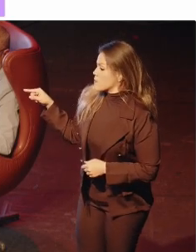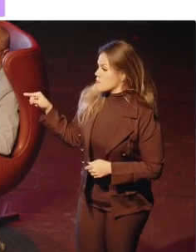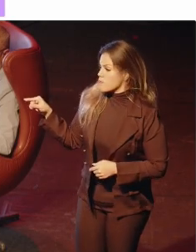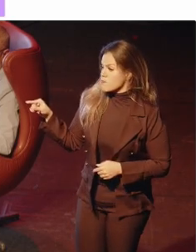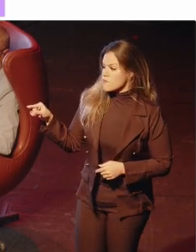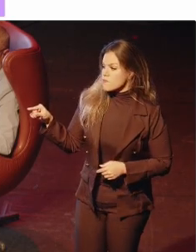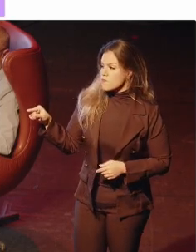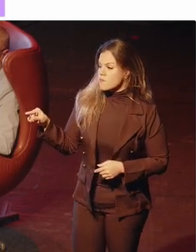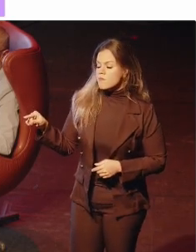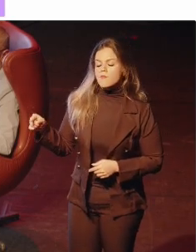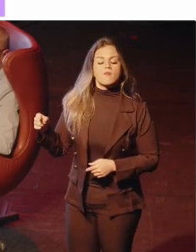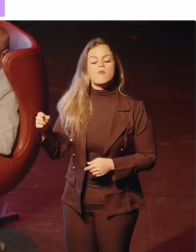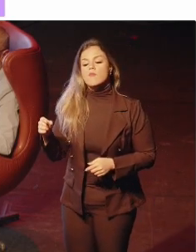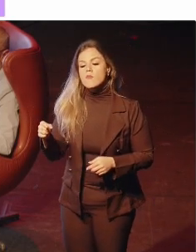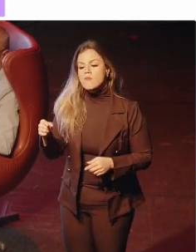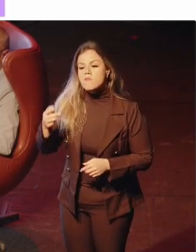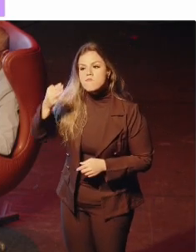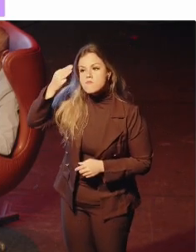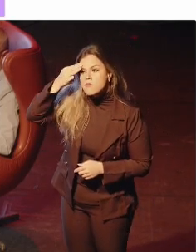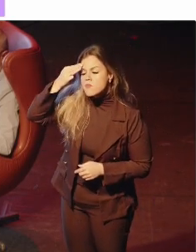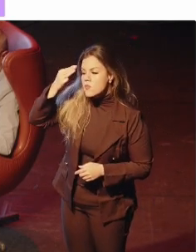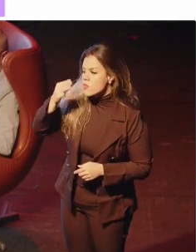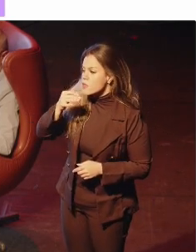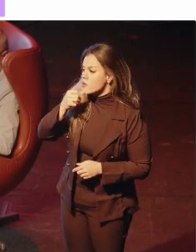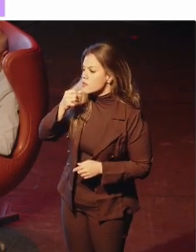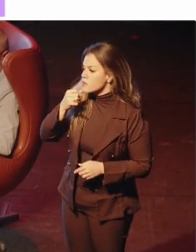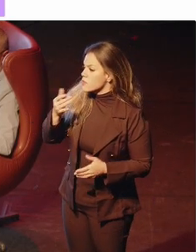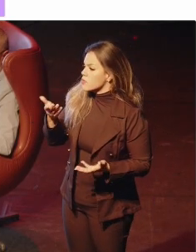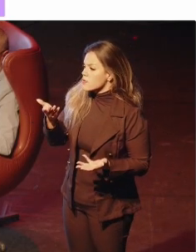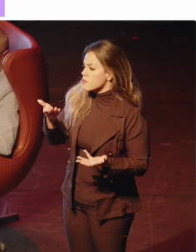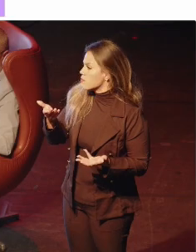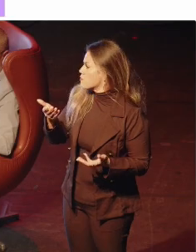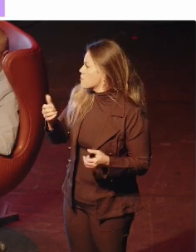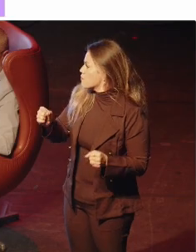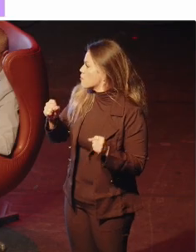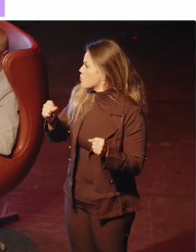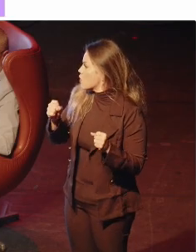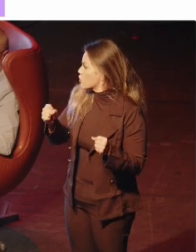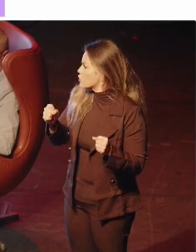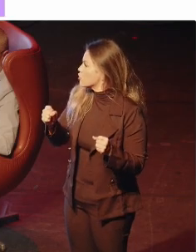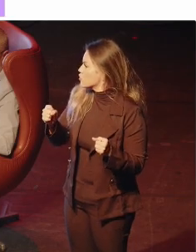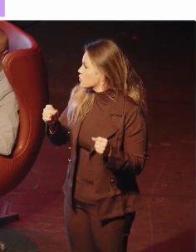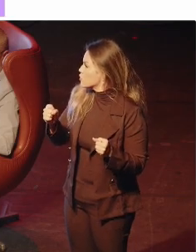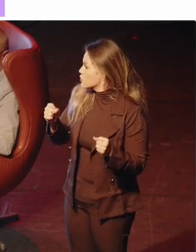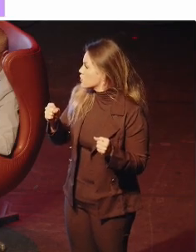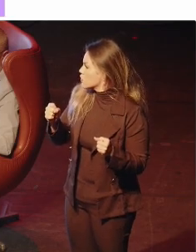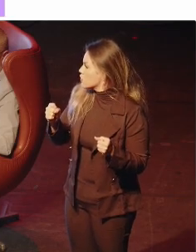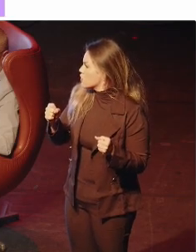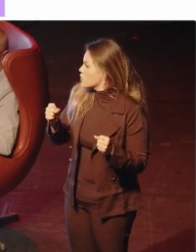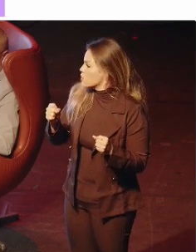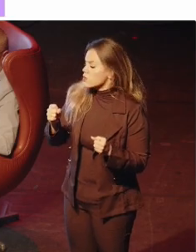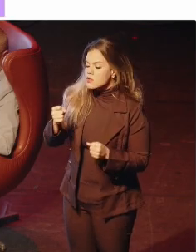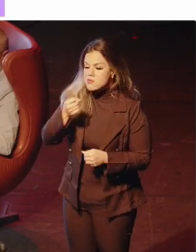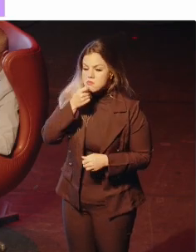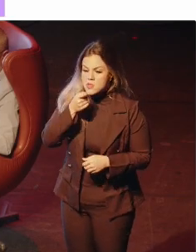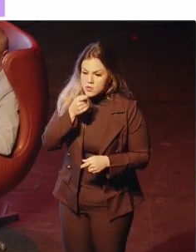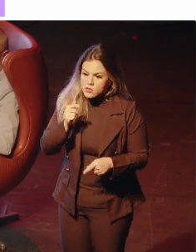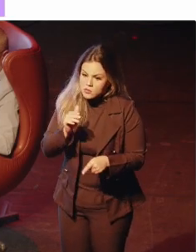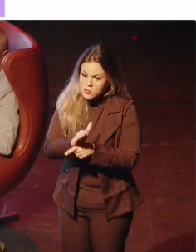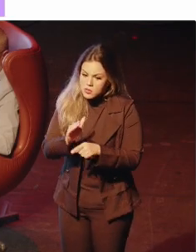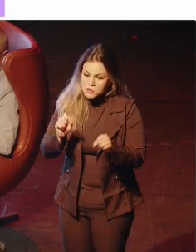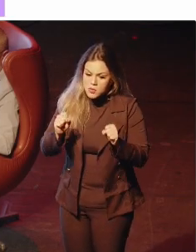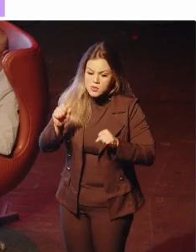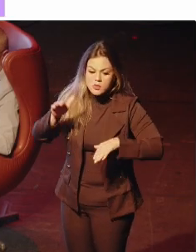Em clínicas de memória, então, por exemplo, o que é uma clínica de memória? Por exemplo, o nosso grupo lá no Hospital das Clínicas, né? Então, é uma